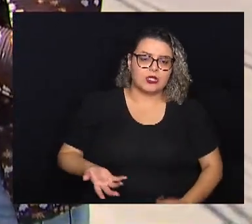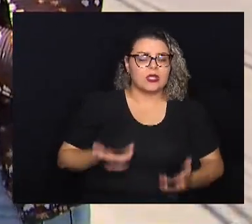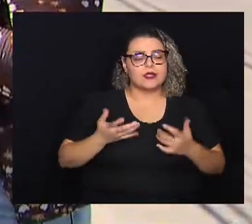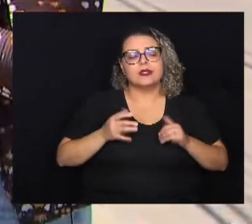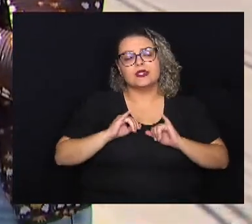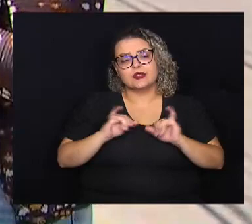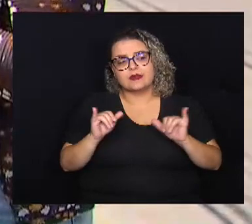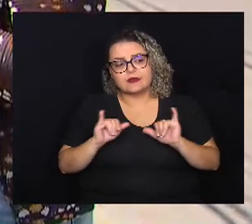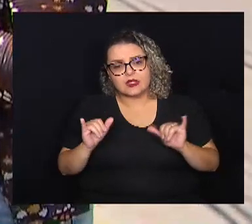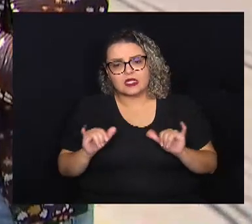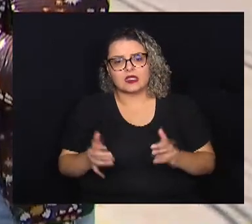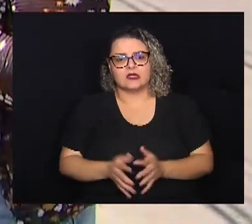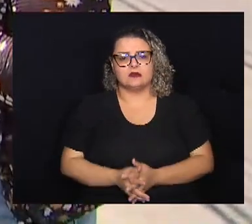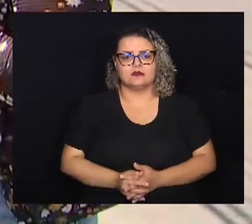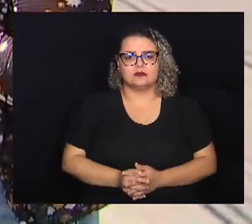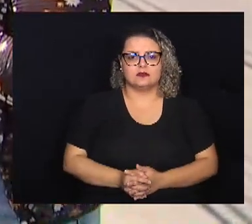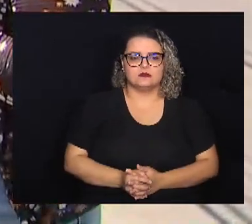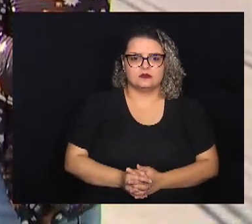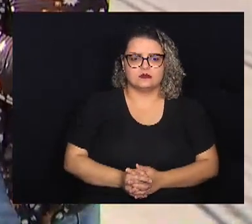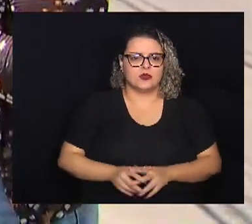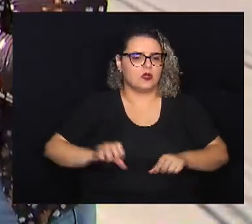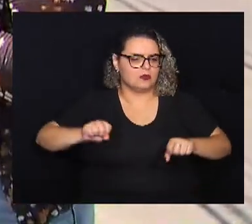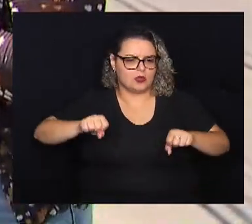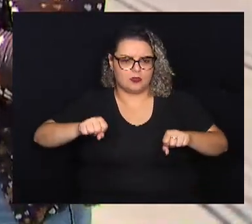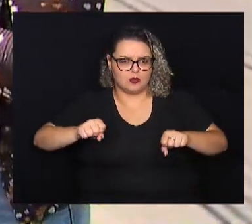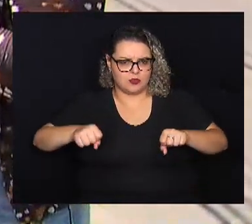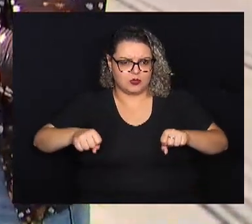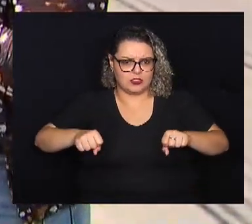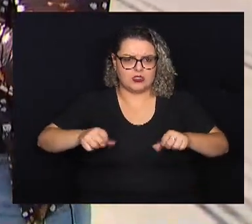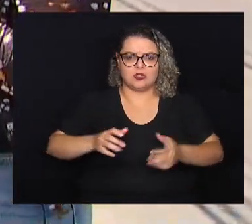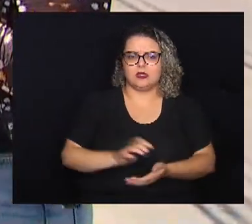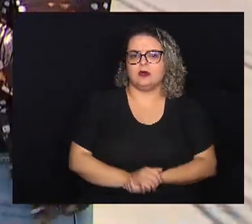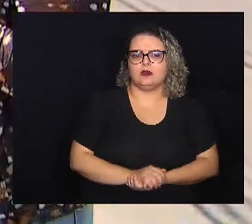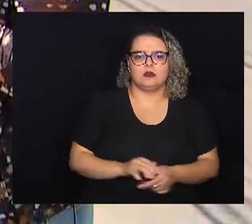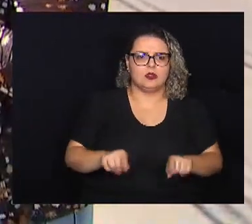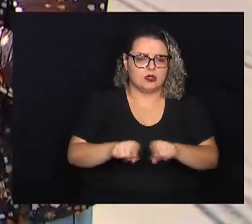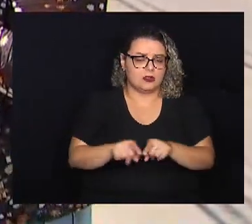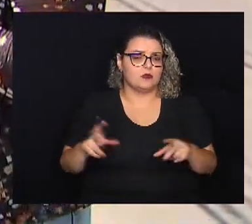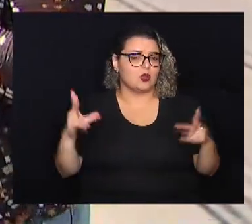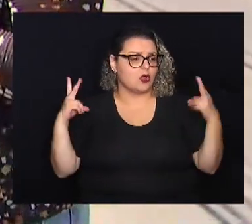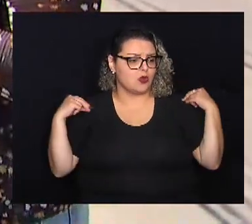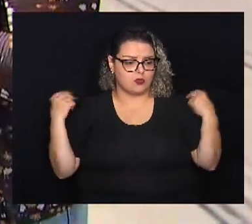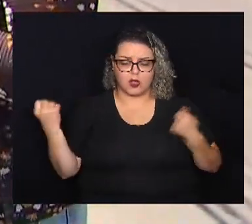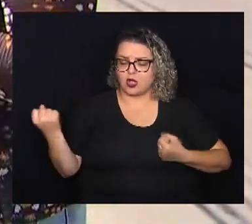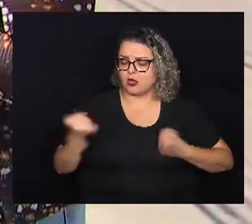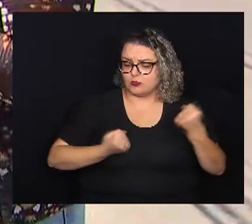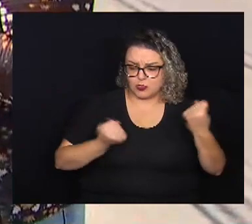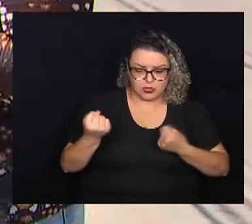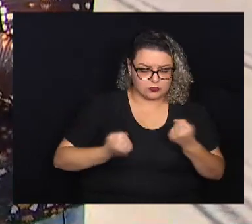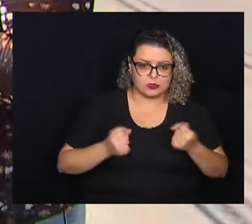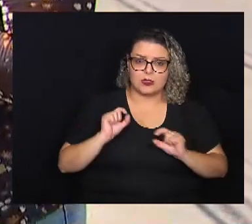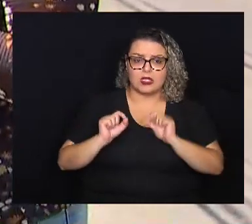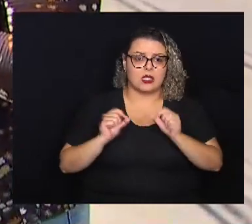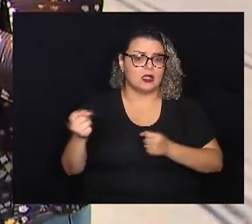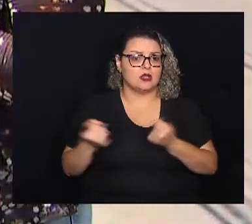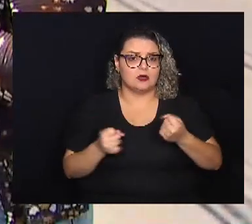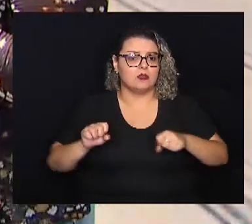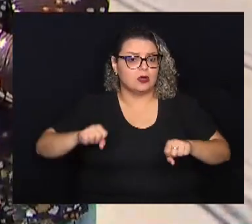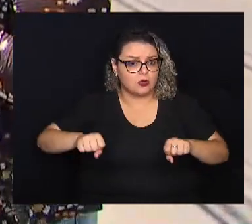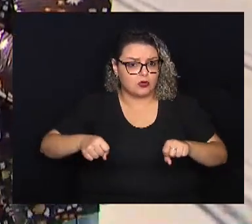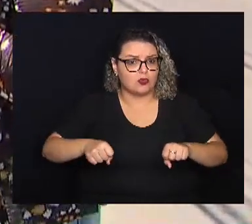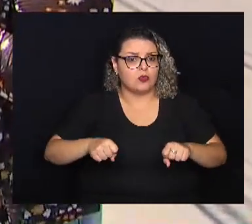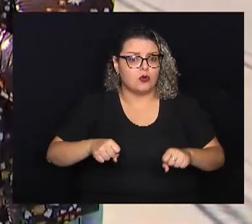deixasse, tanto para o motociclista, para o motorista, enfim, para quem está dirigindo ou pilotando um